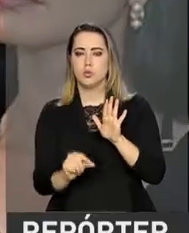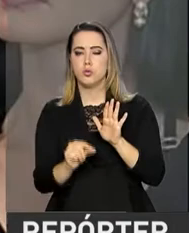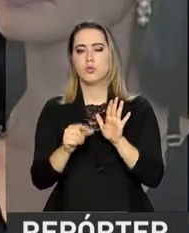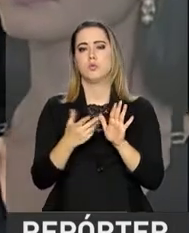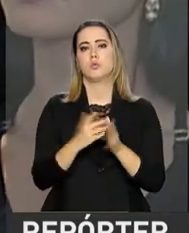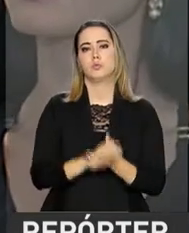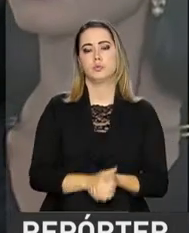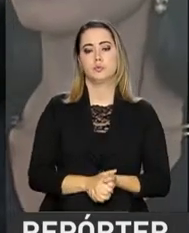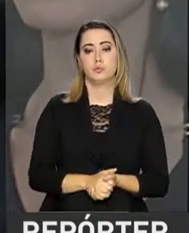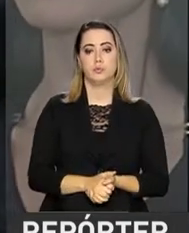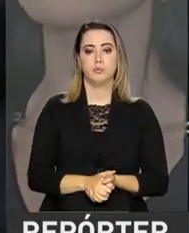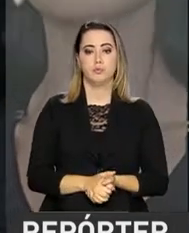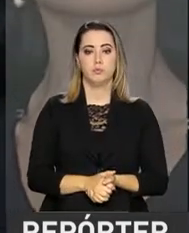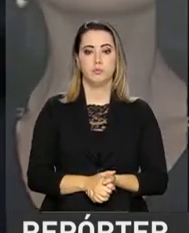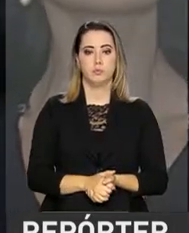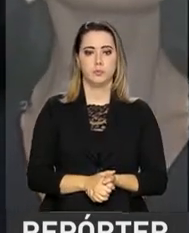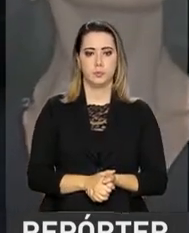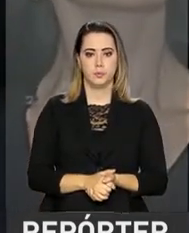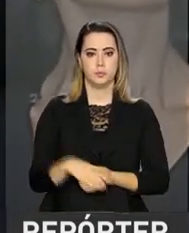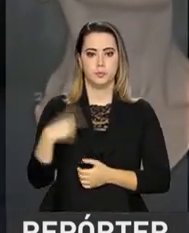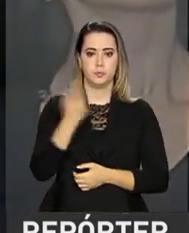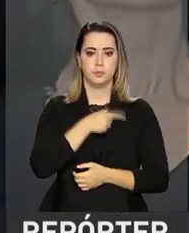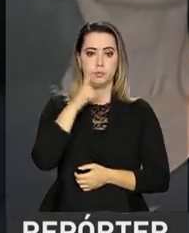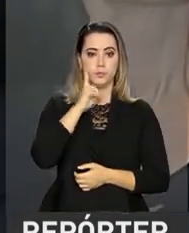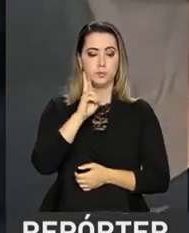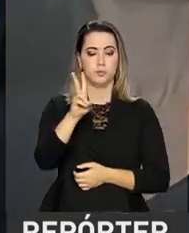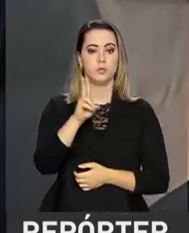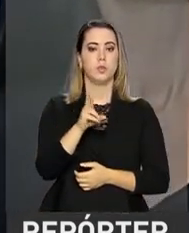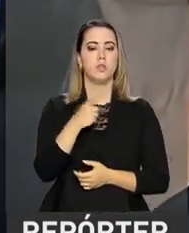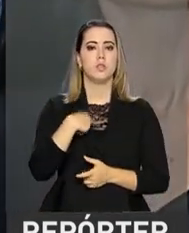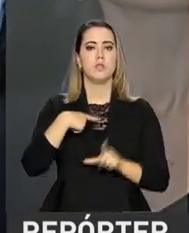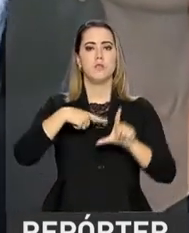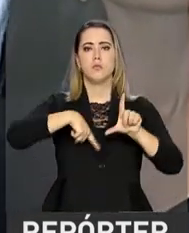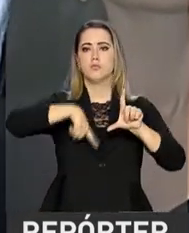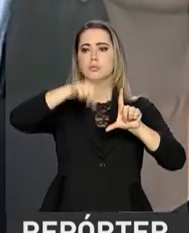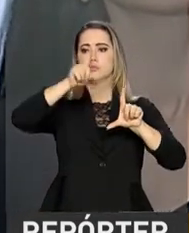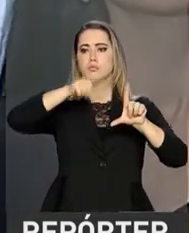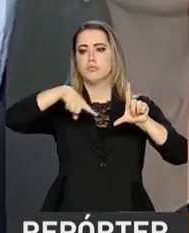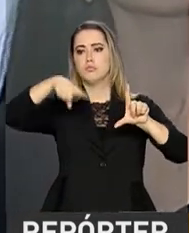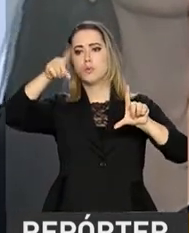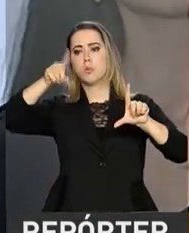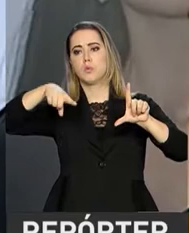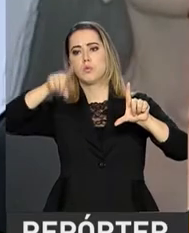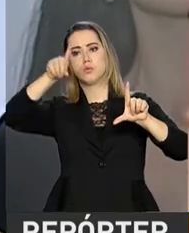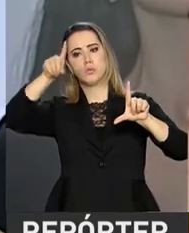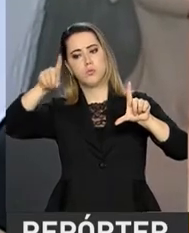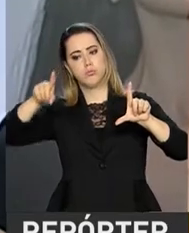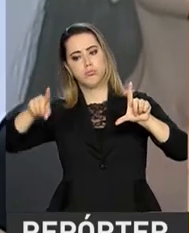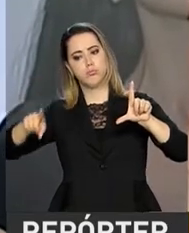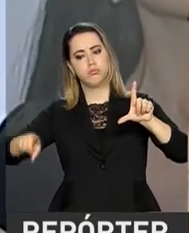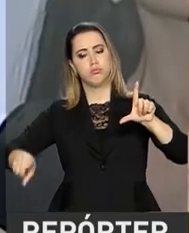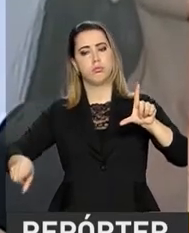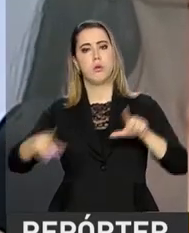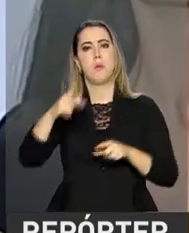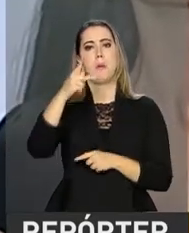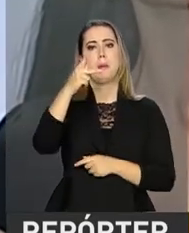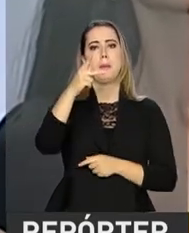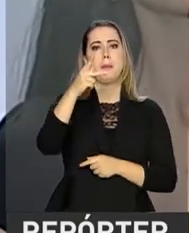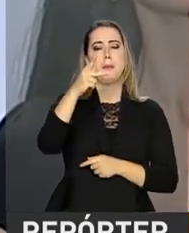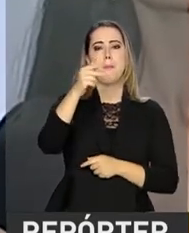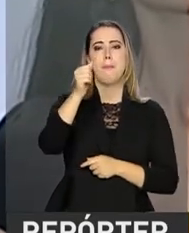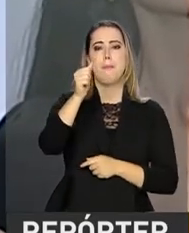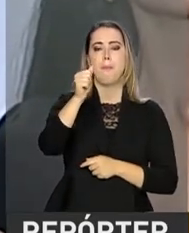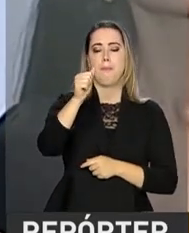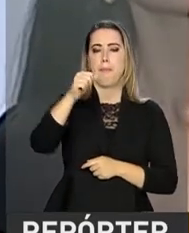nós vimos realmente a queda do transplante de pâncreas então a punk associados ao fim não é